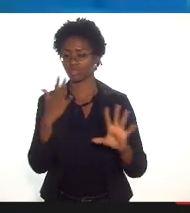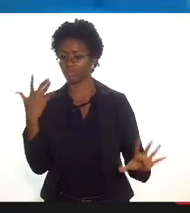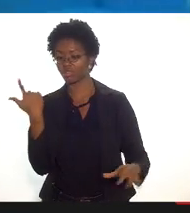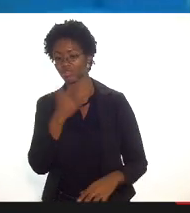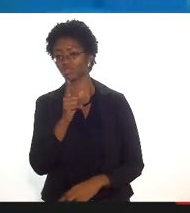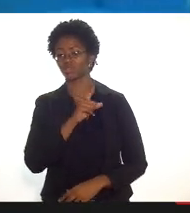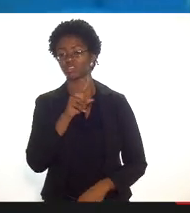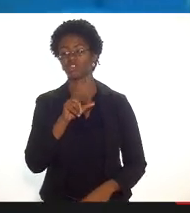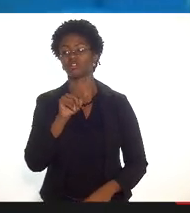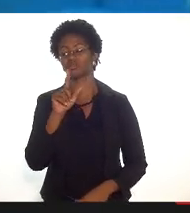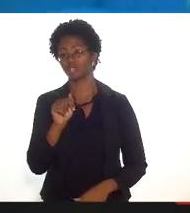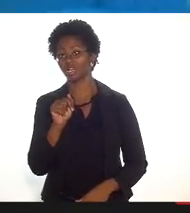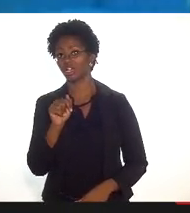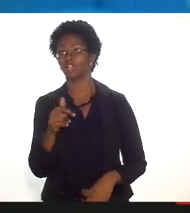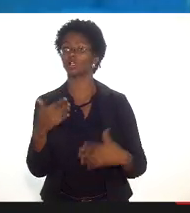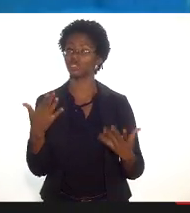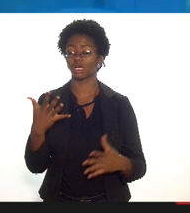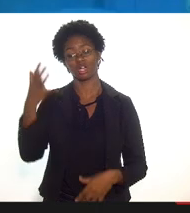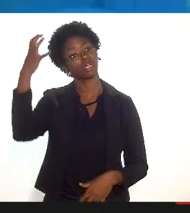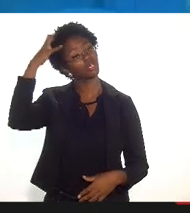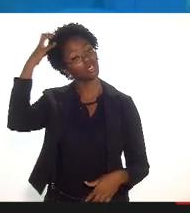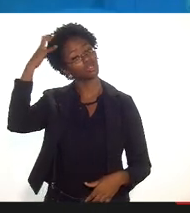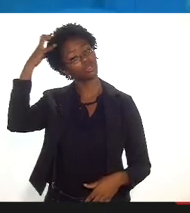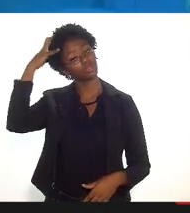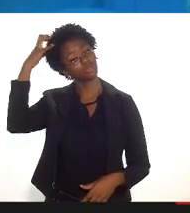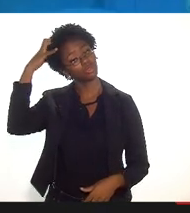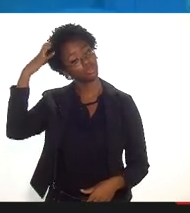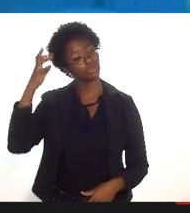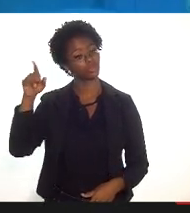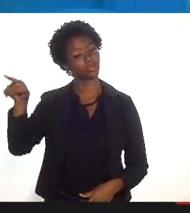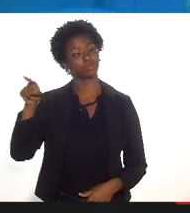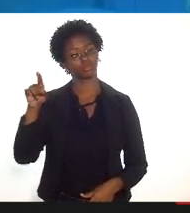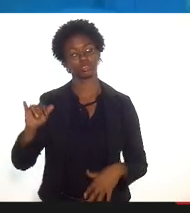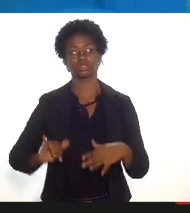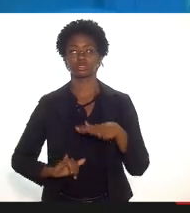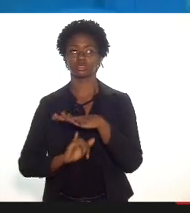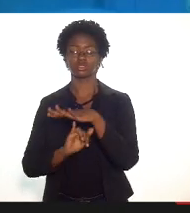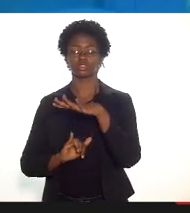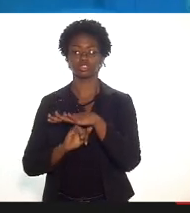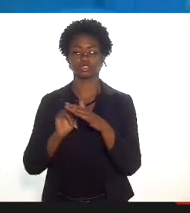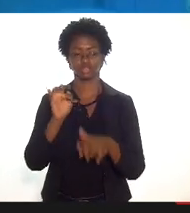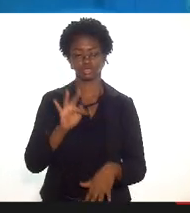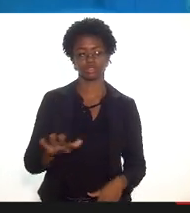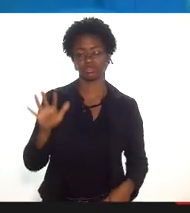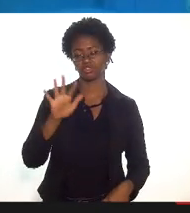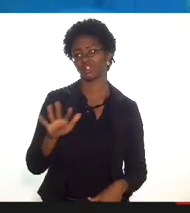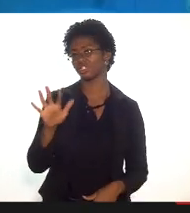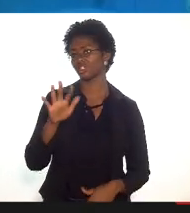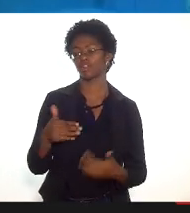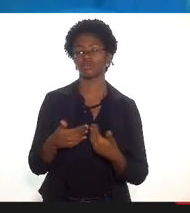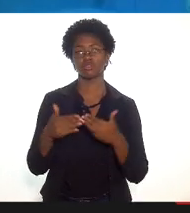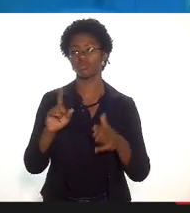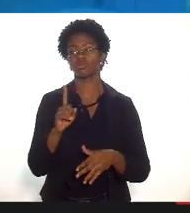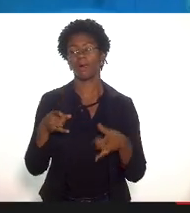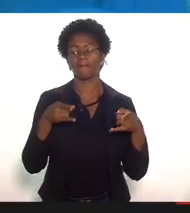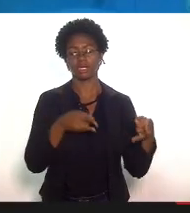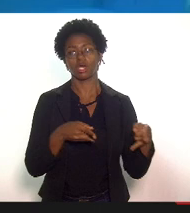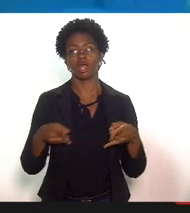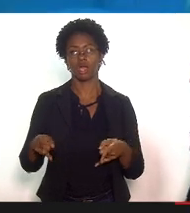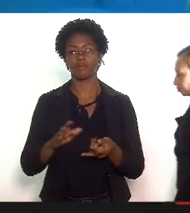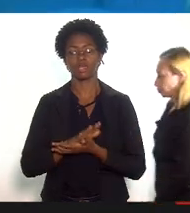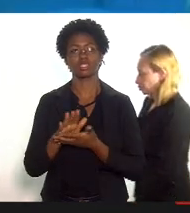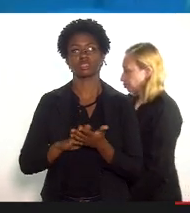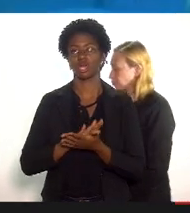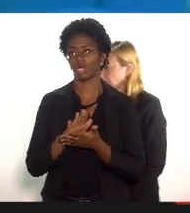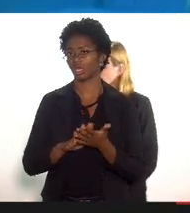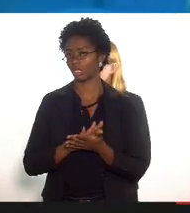conseguiu uma vaga, a culpa é originalmente da instituição federal aqui, que não abre os seus leitos, nem para o que